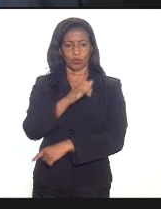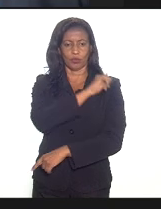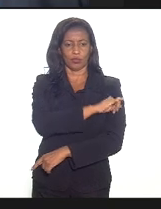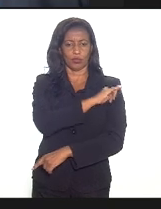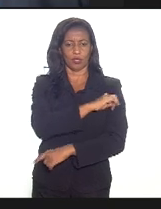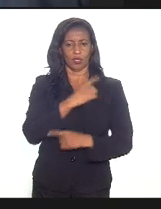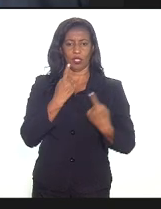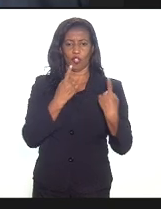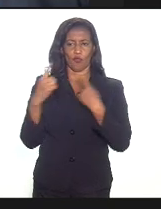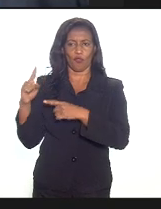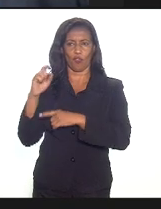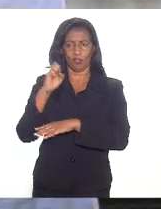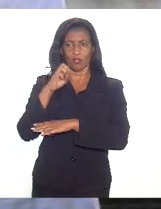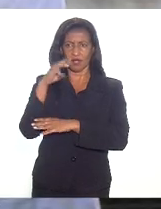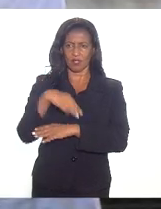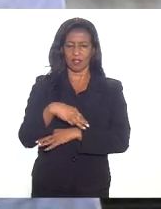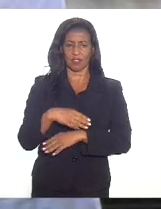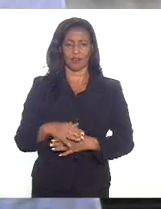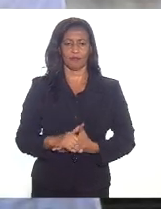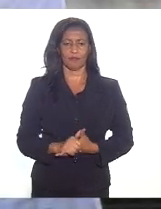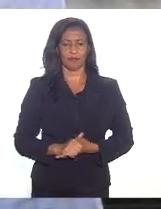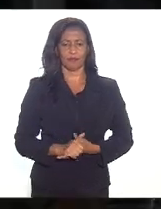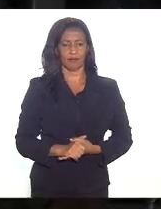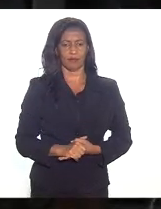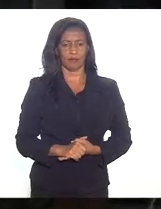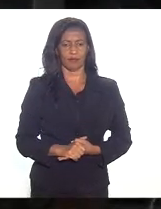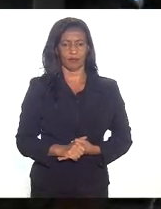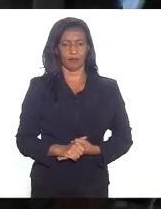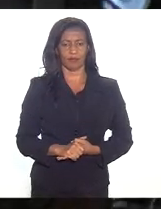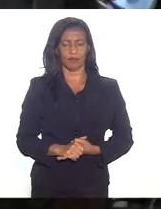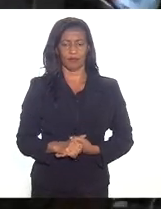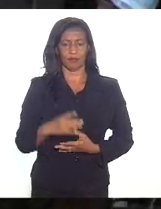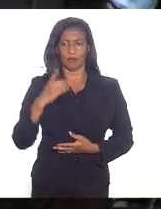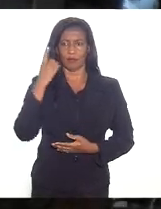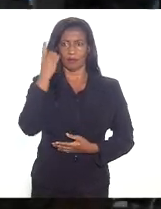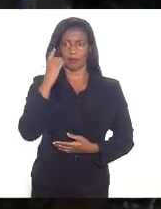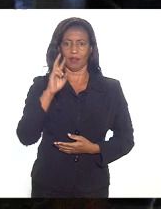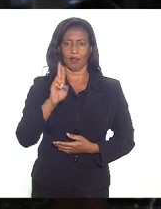sim. Deputada Renata Souza.